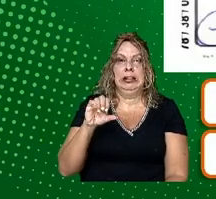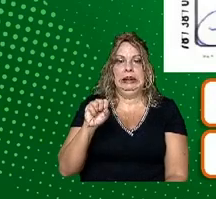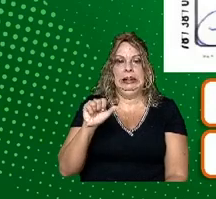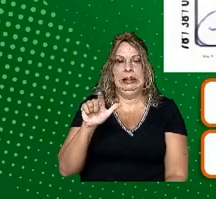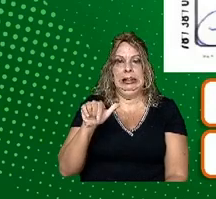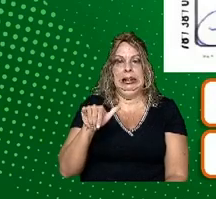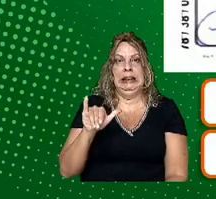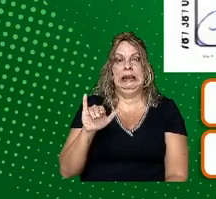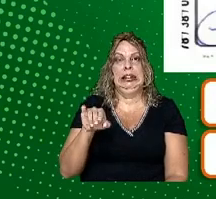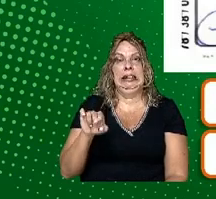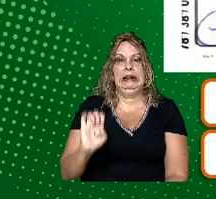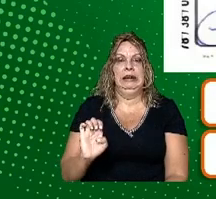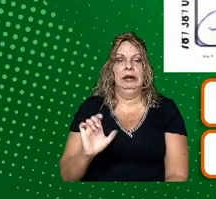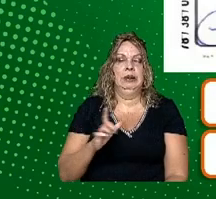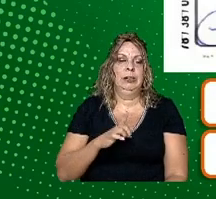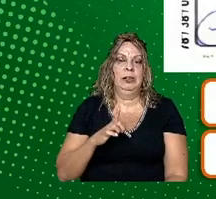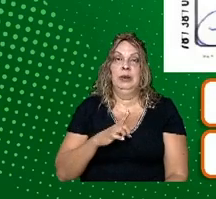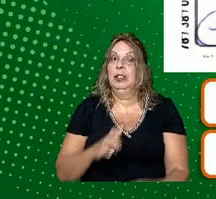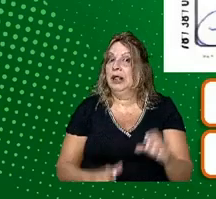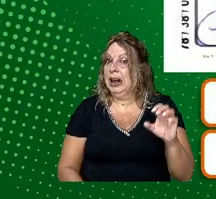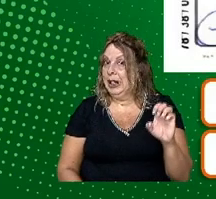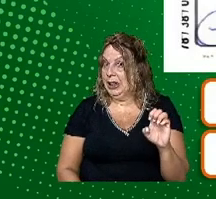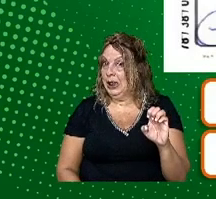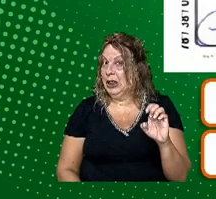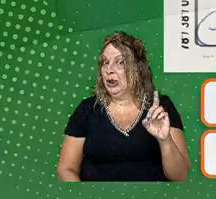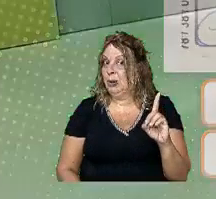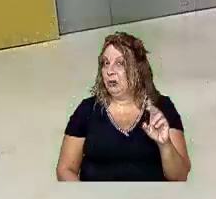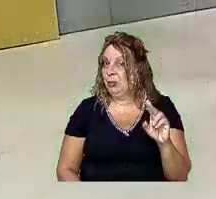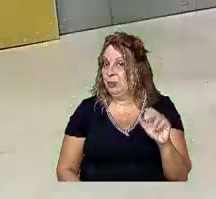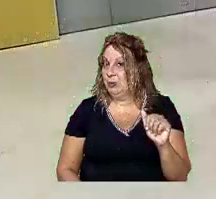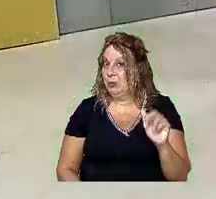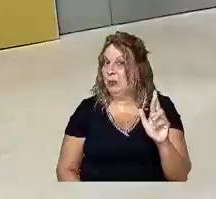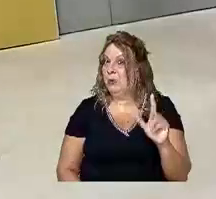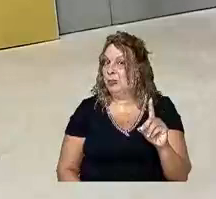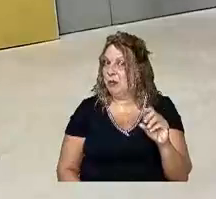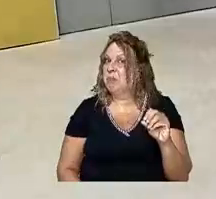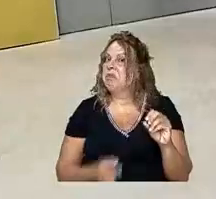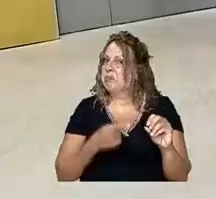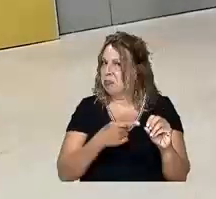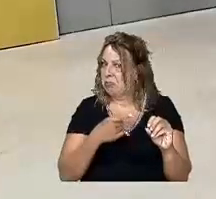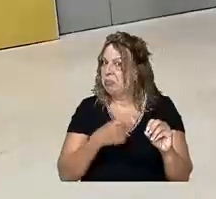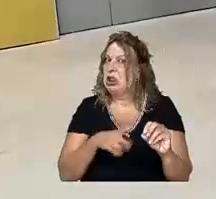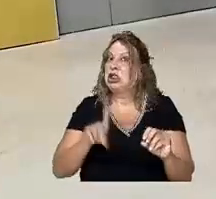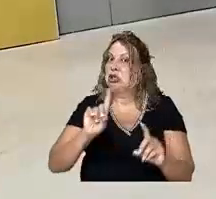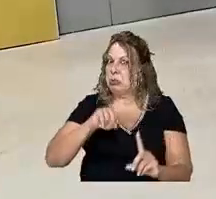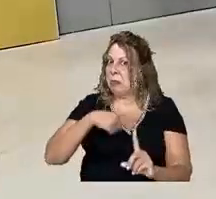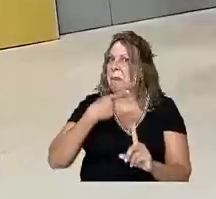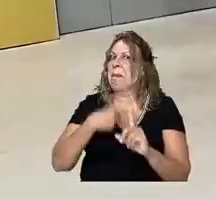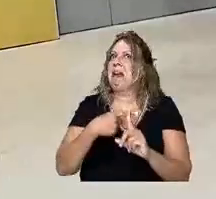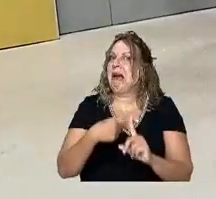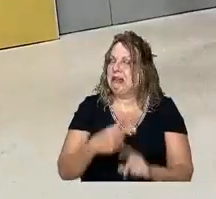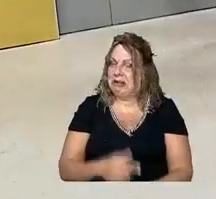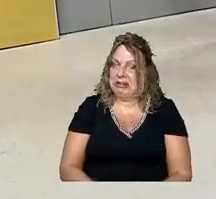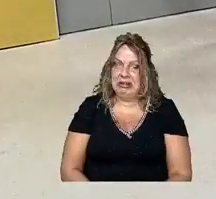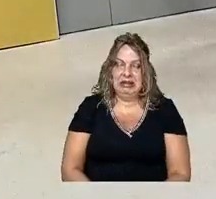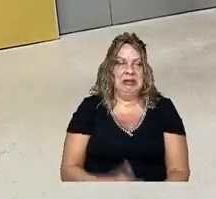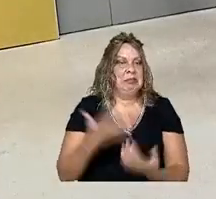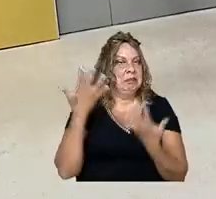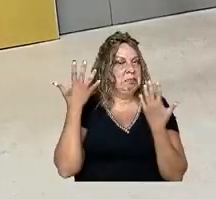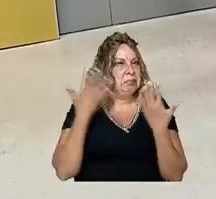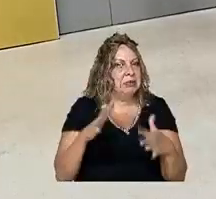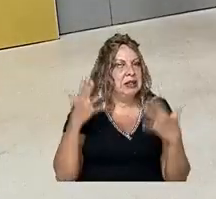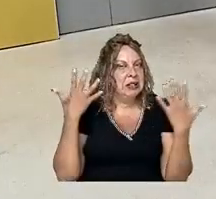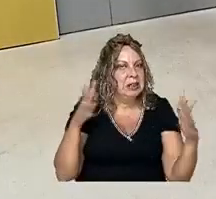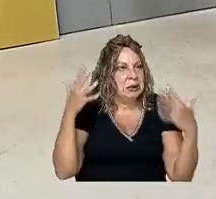Regional Ponto Novo. Eduardo, você foi demais agora. Pois é, ó, parabéns